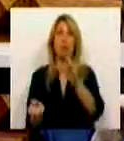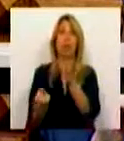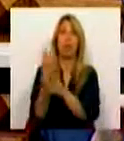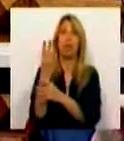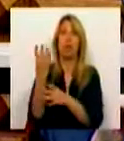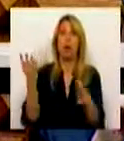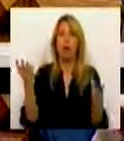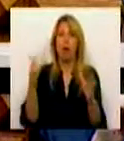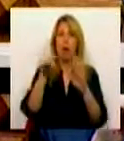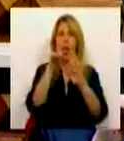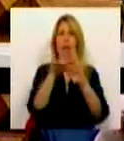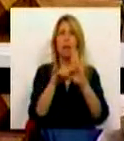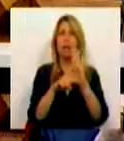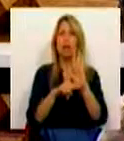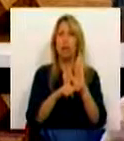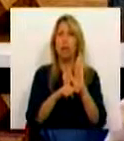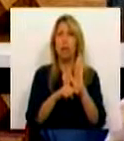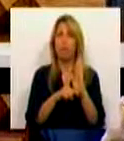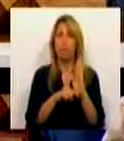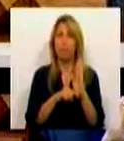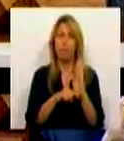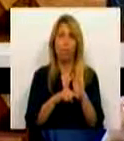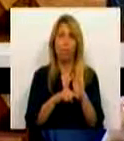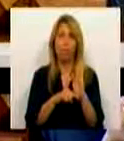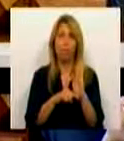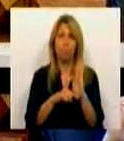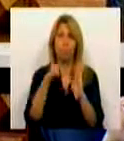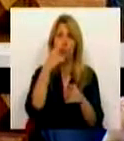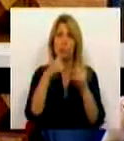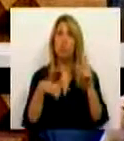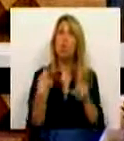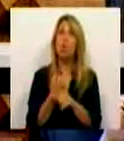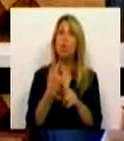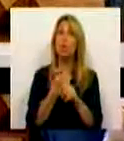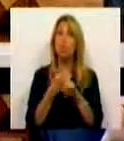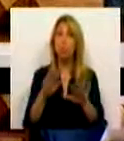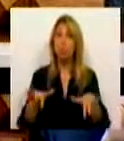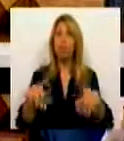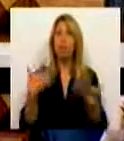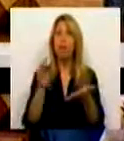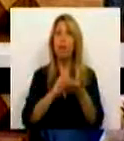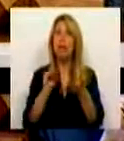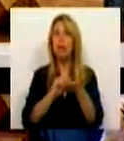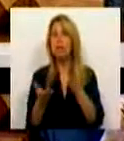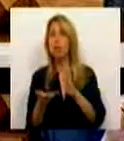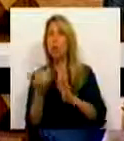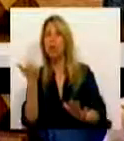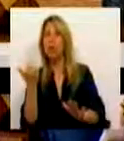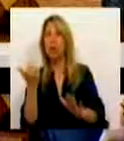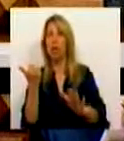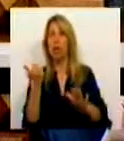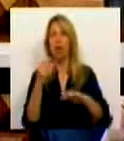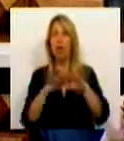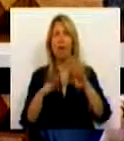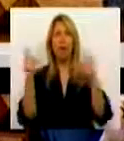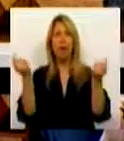de uma lista na qual os consumidores se podem desinscrever para receber marketing